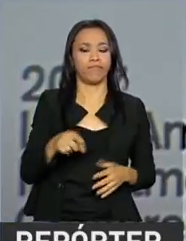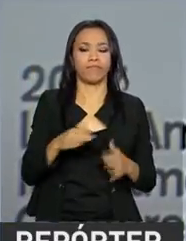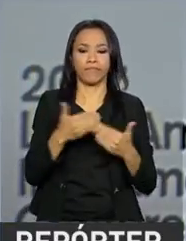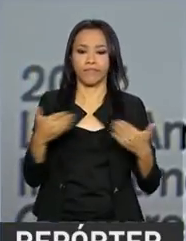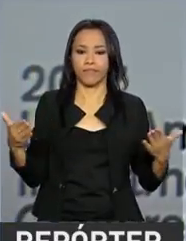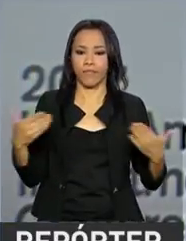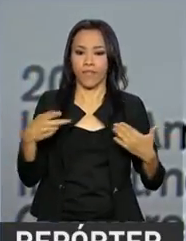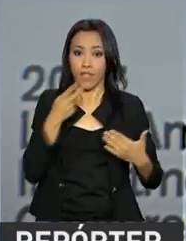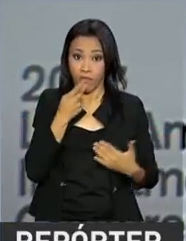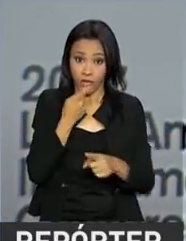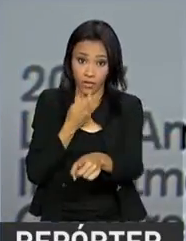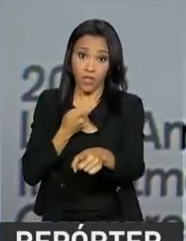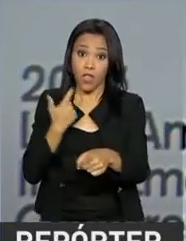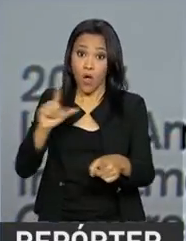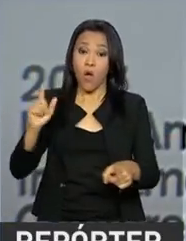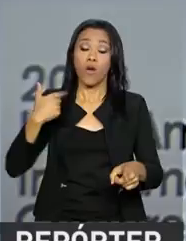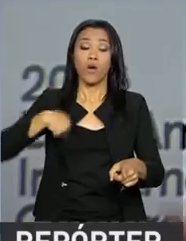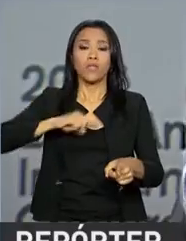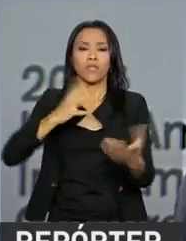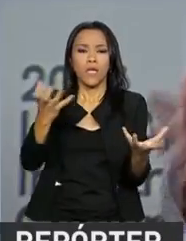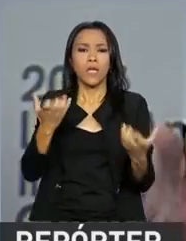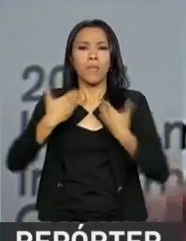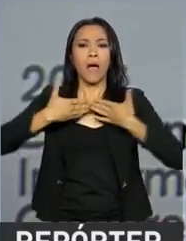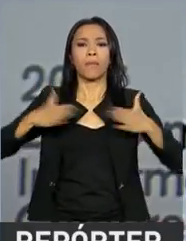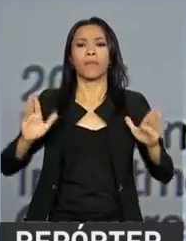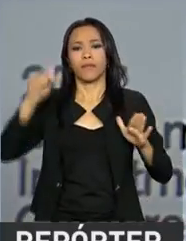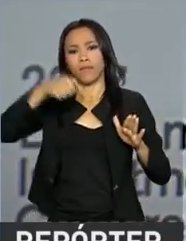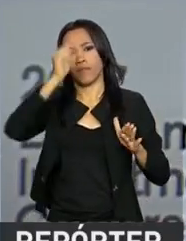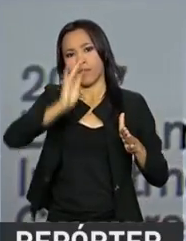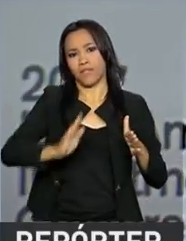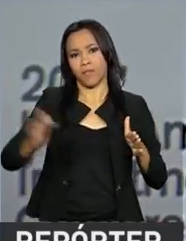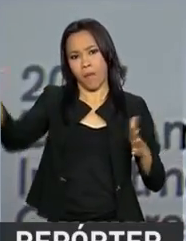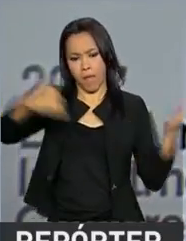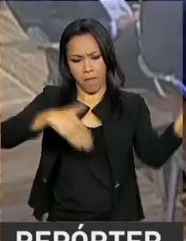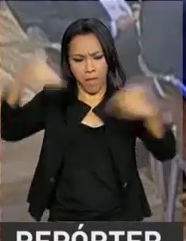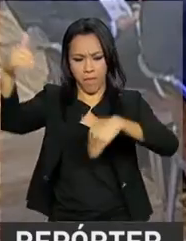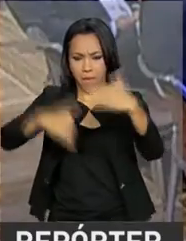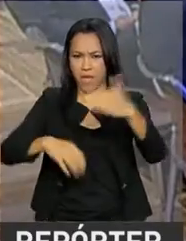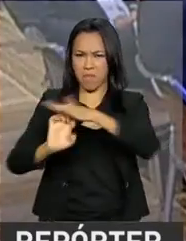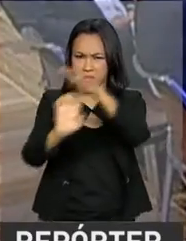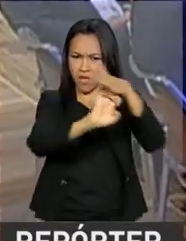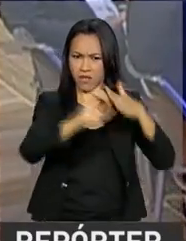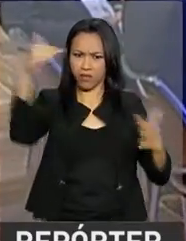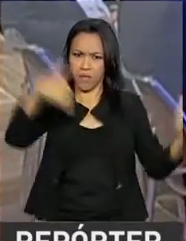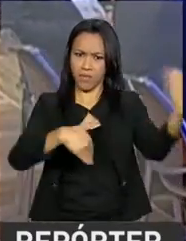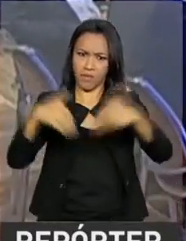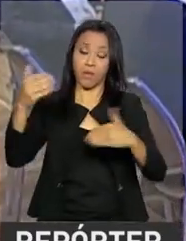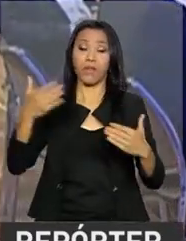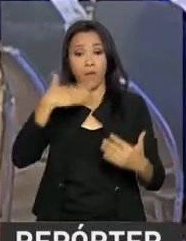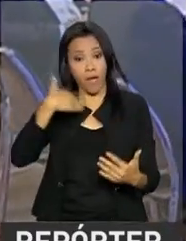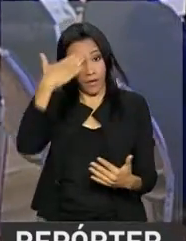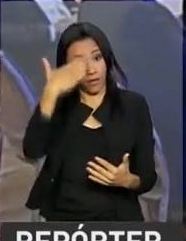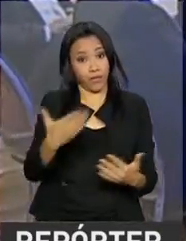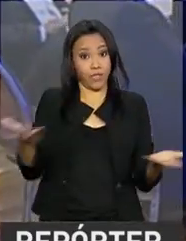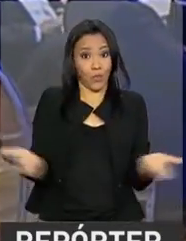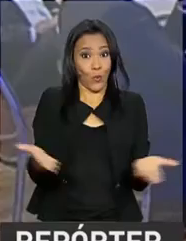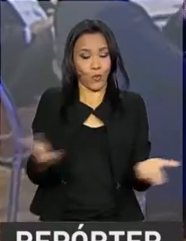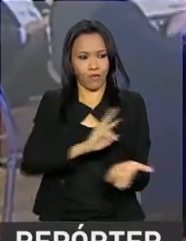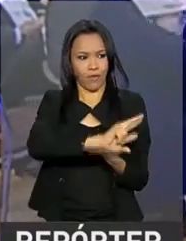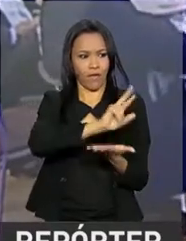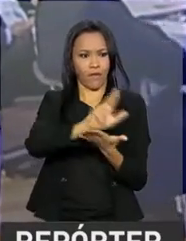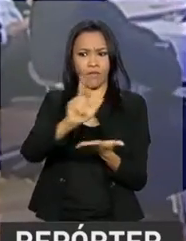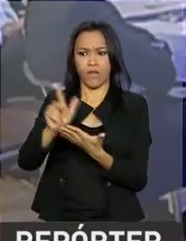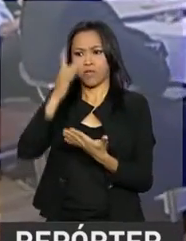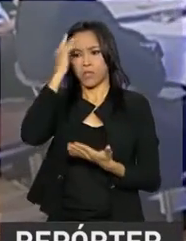abrir novos mercados e atrair novos investimentos aliás até agradecer ao doutor José Olympio porque este é o momento com tantos